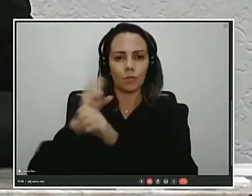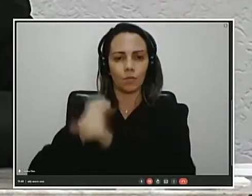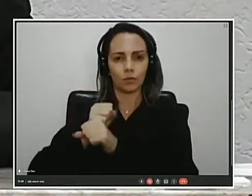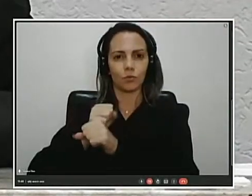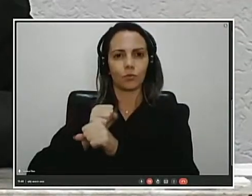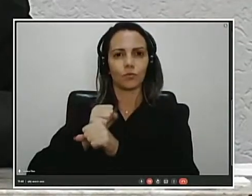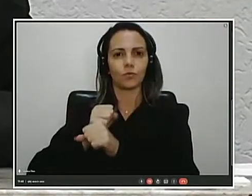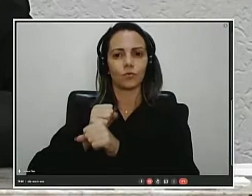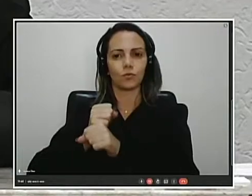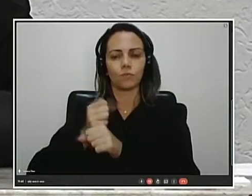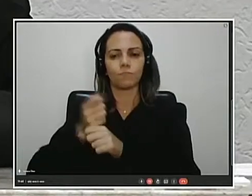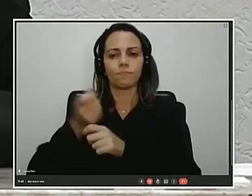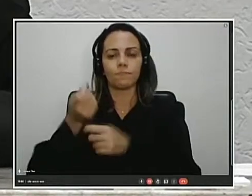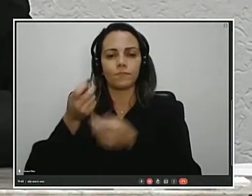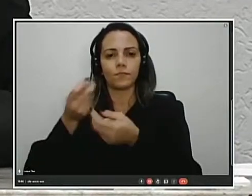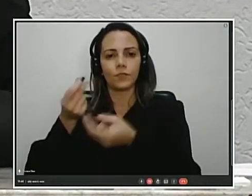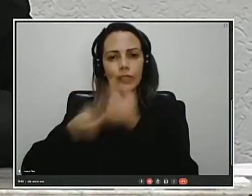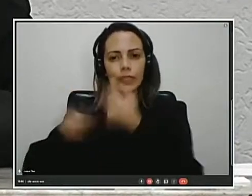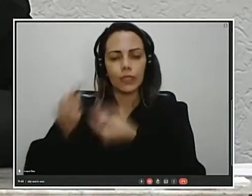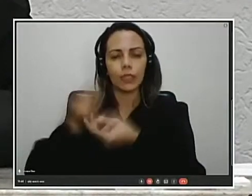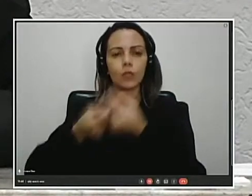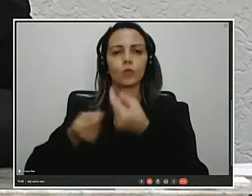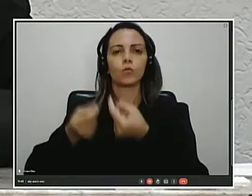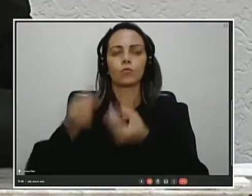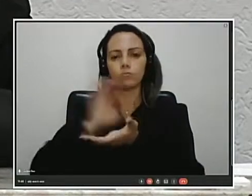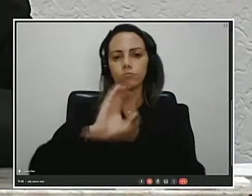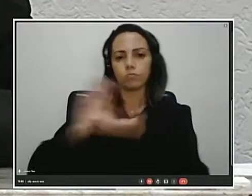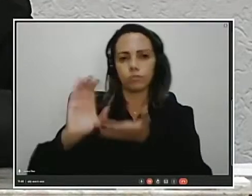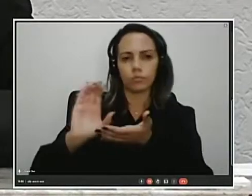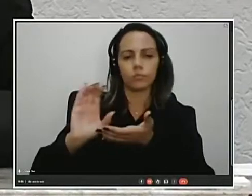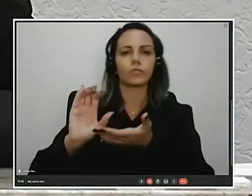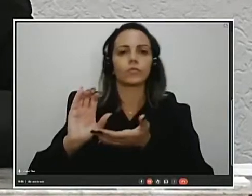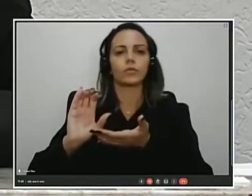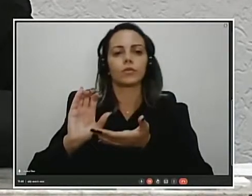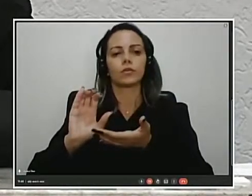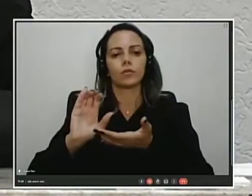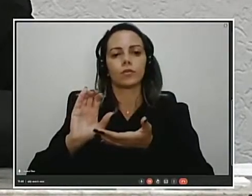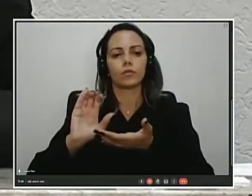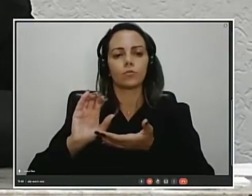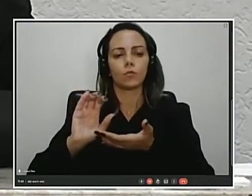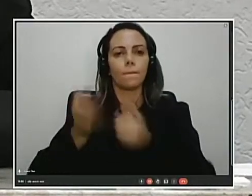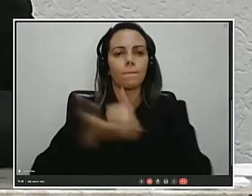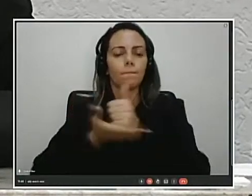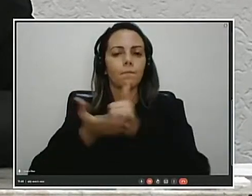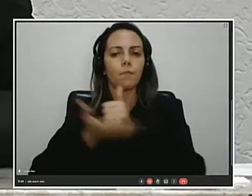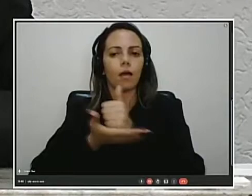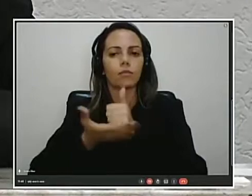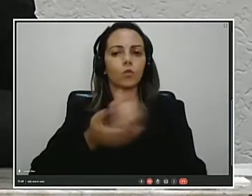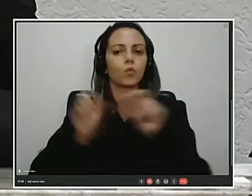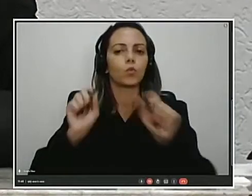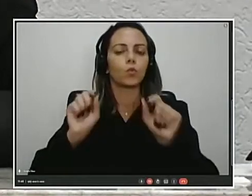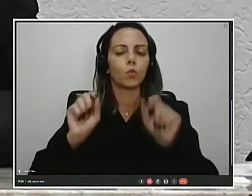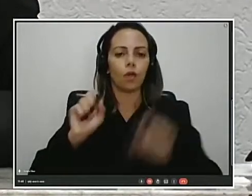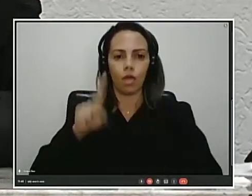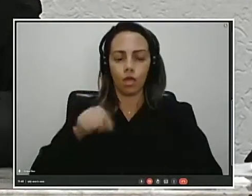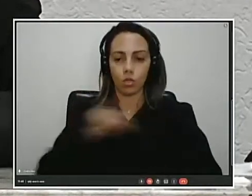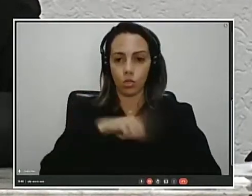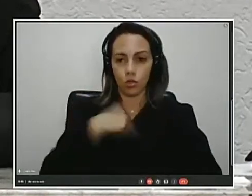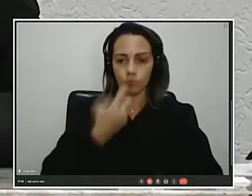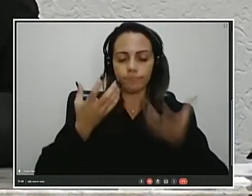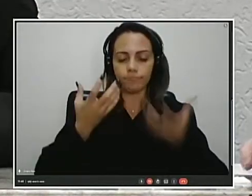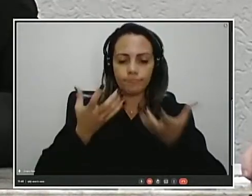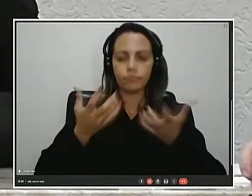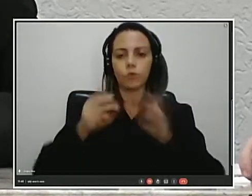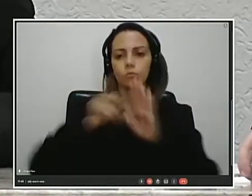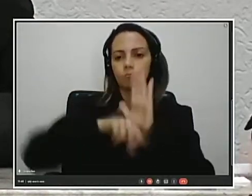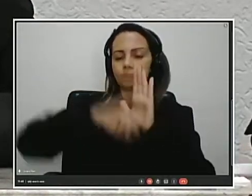de 2022 com recursos de superávit financeiro. Fundamentação. Somos de parecer favorável ao projeto em